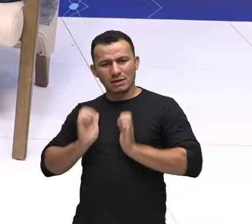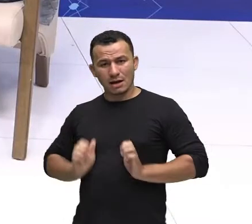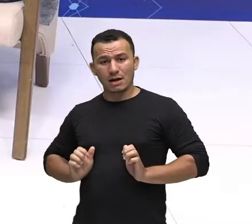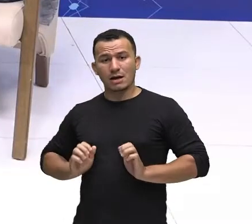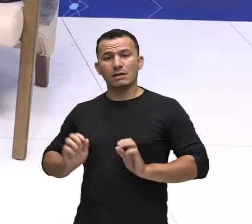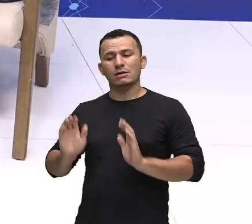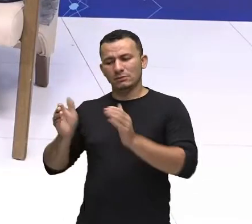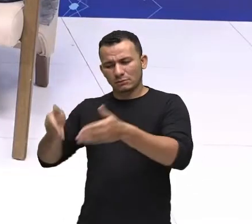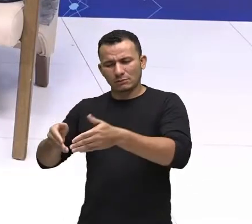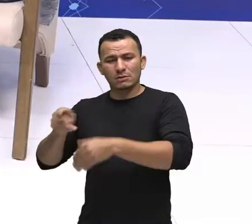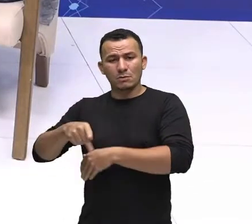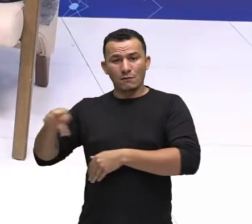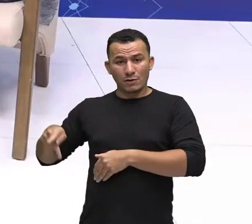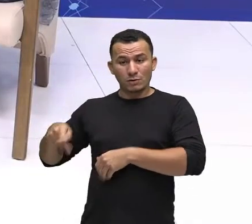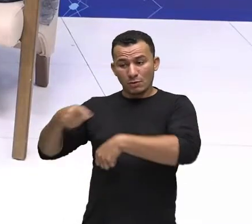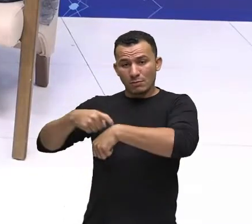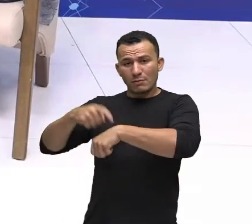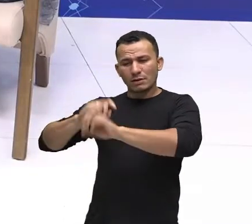enquanto formador